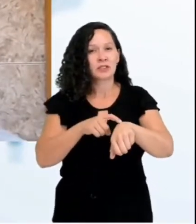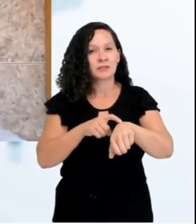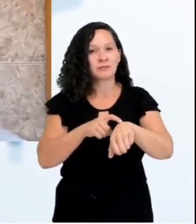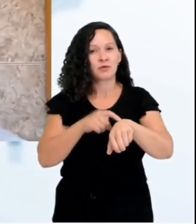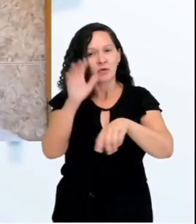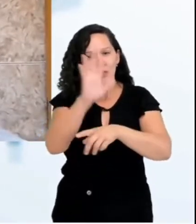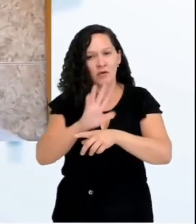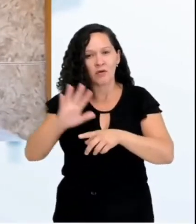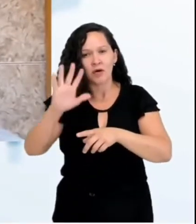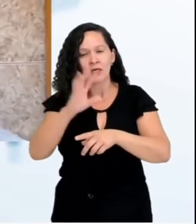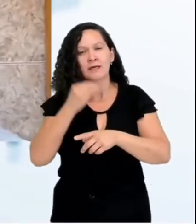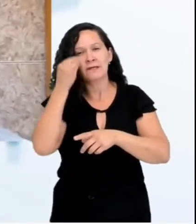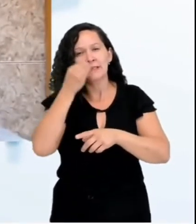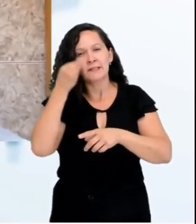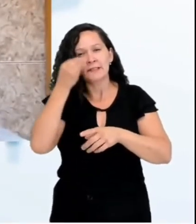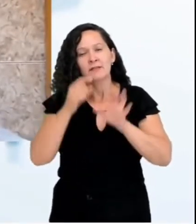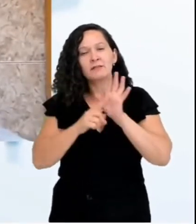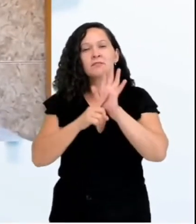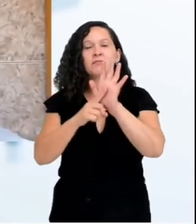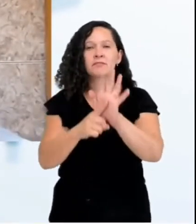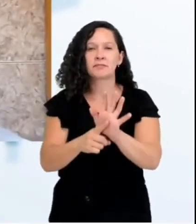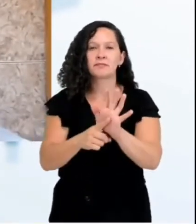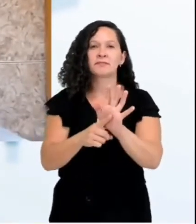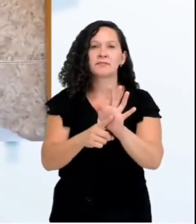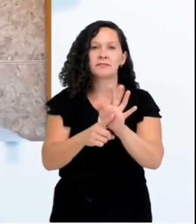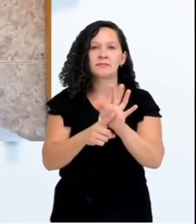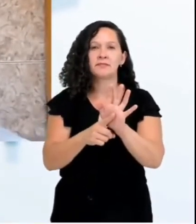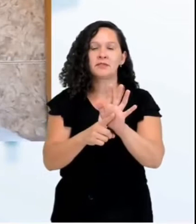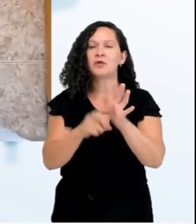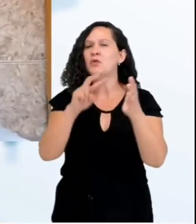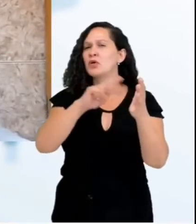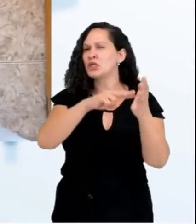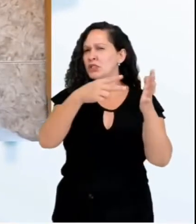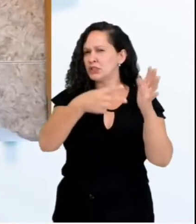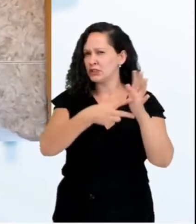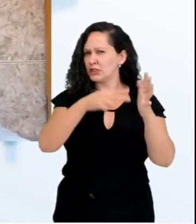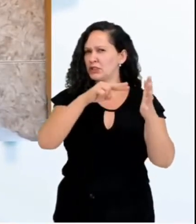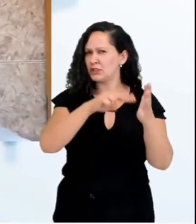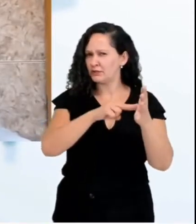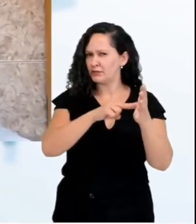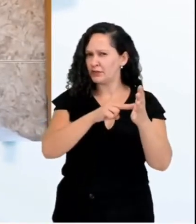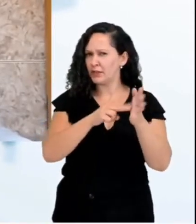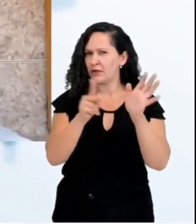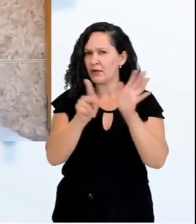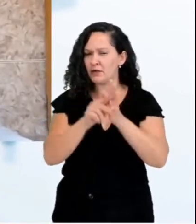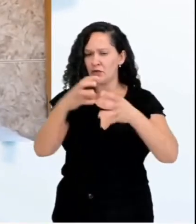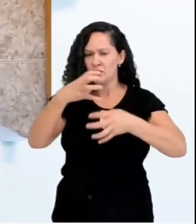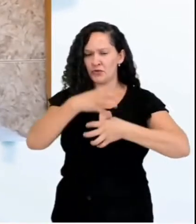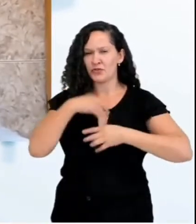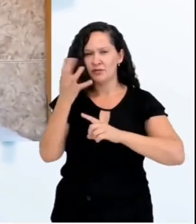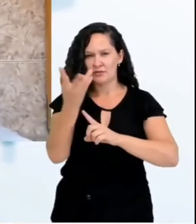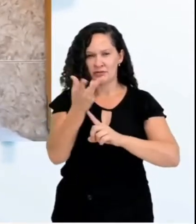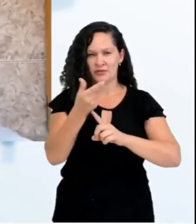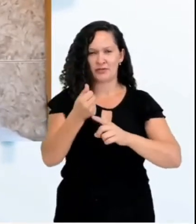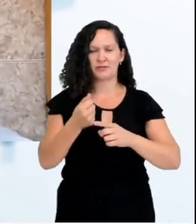mais abrangente, e aí eu tento explorar um pouco, o que é isso, em forma de arte.